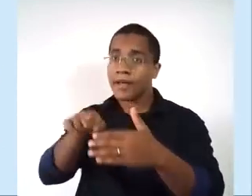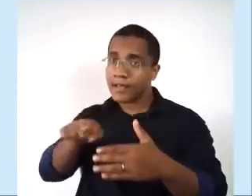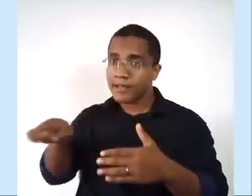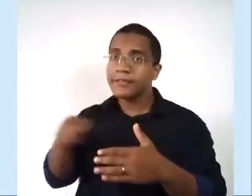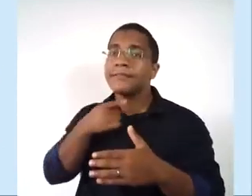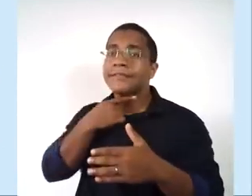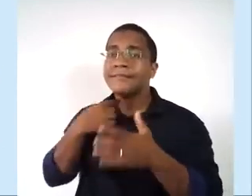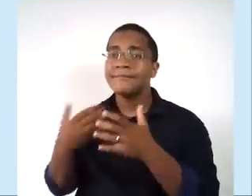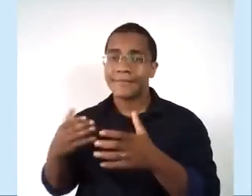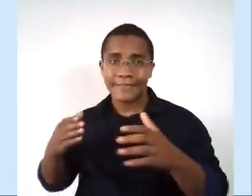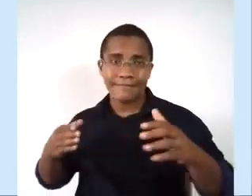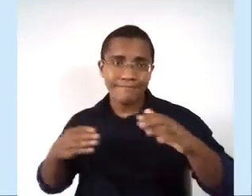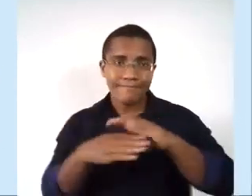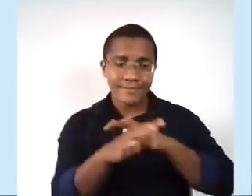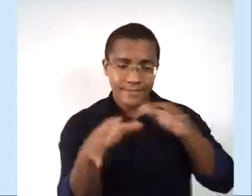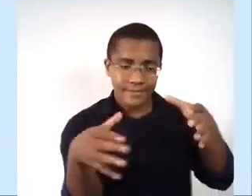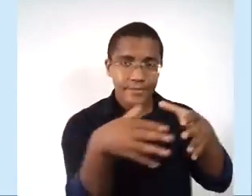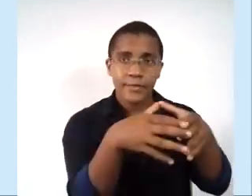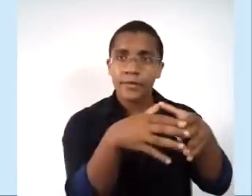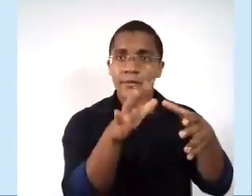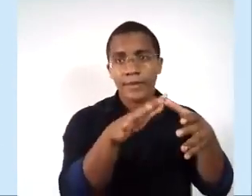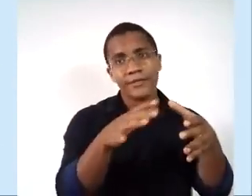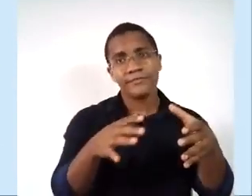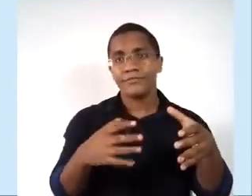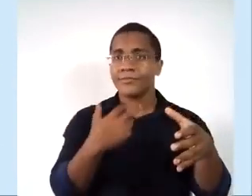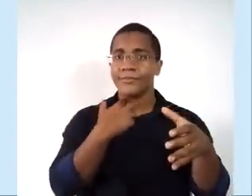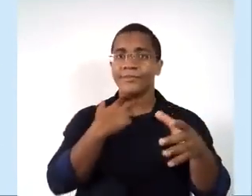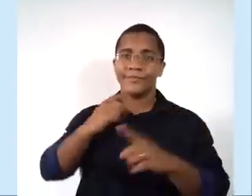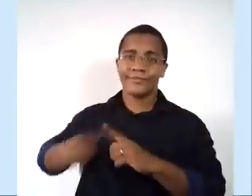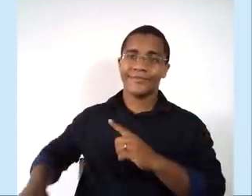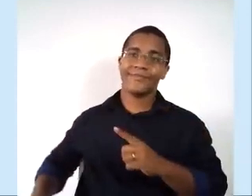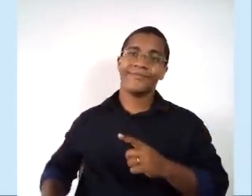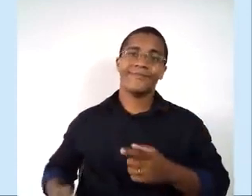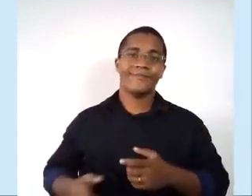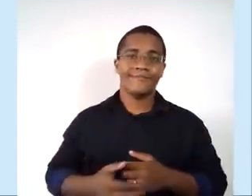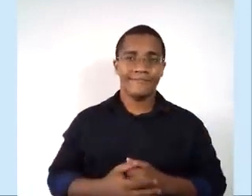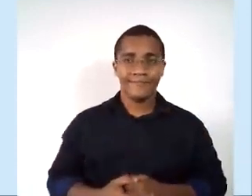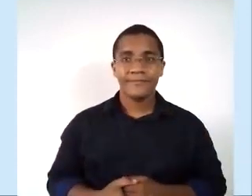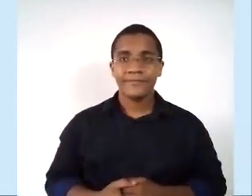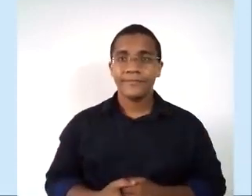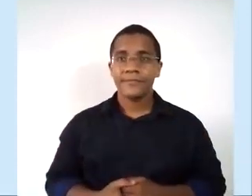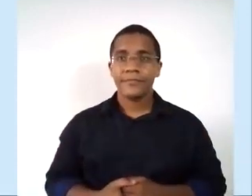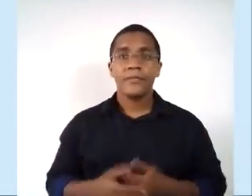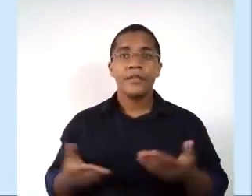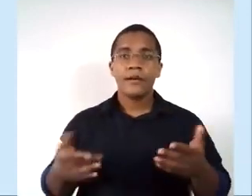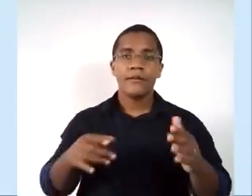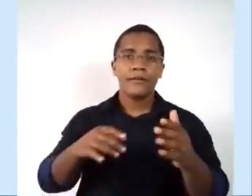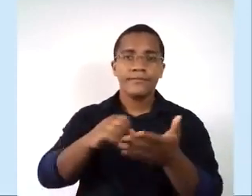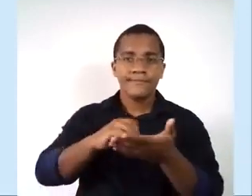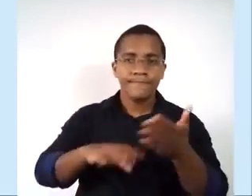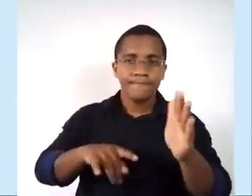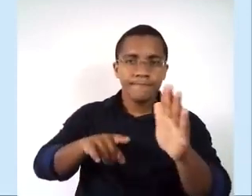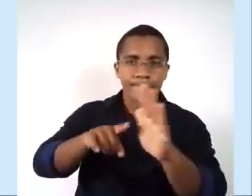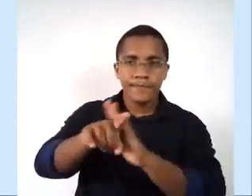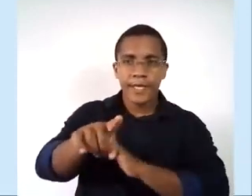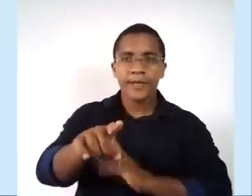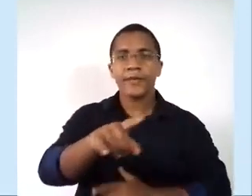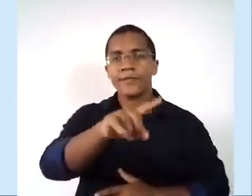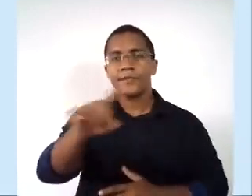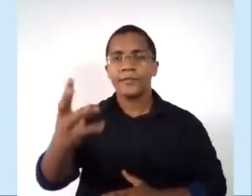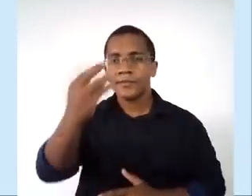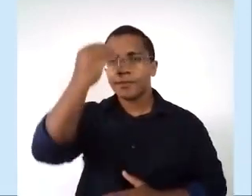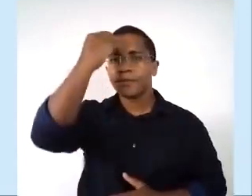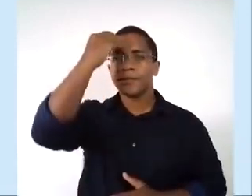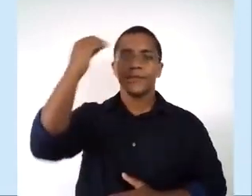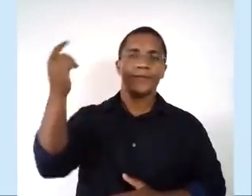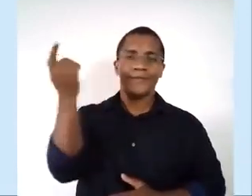para entrar e não se insere nesse bloco. Ok, gente? Para finalizar, a gente vai fazer uma questãozinha, tá? Para massificar